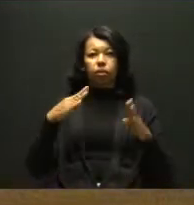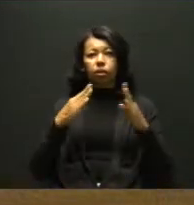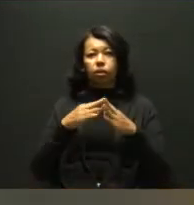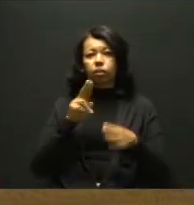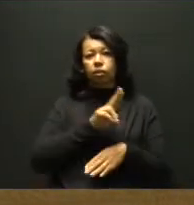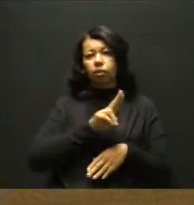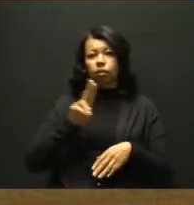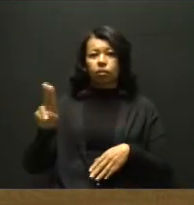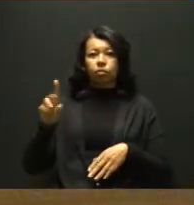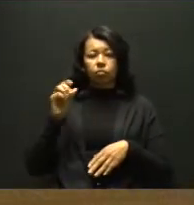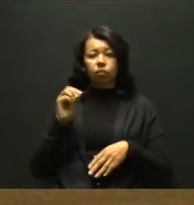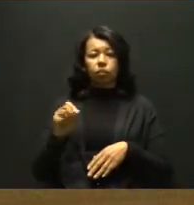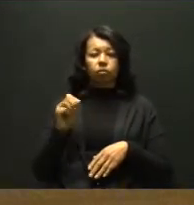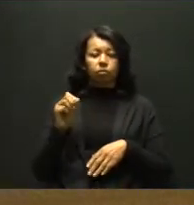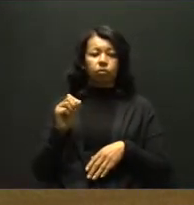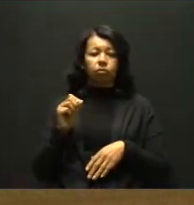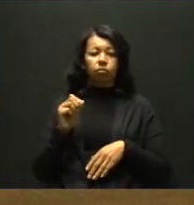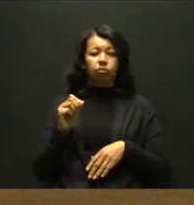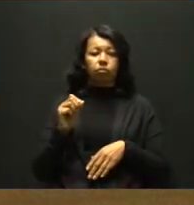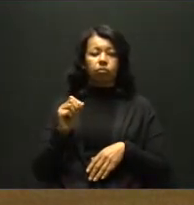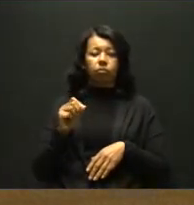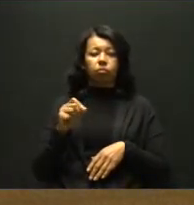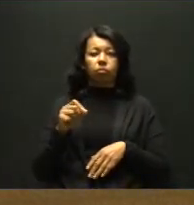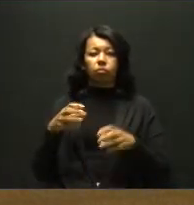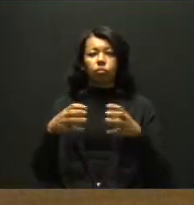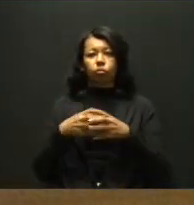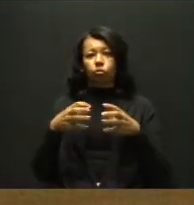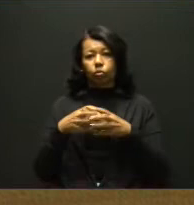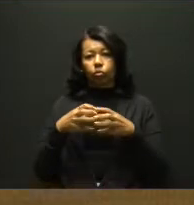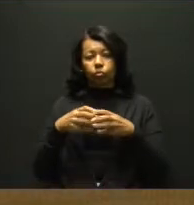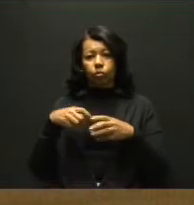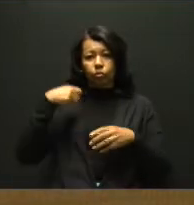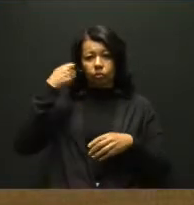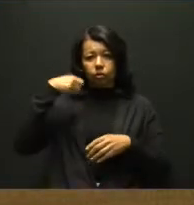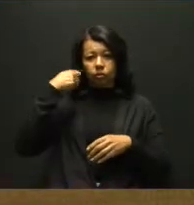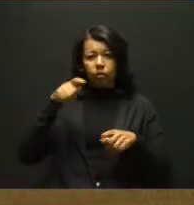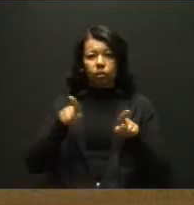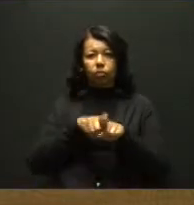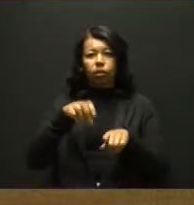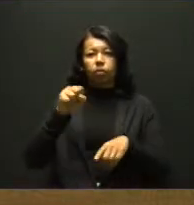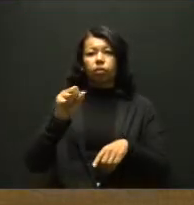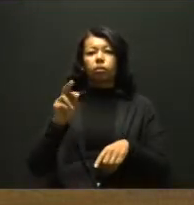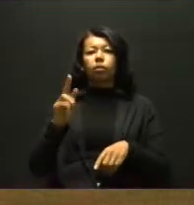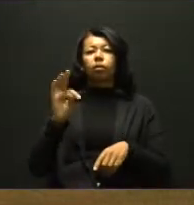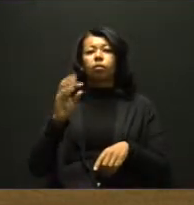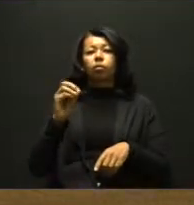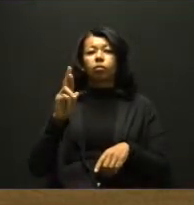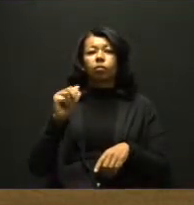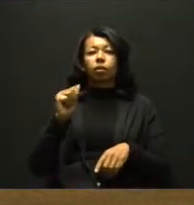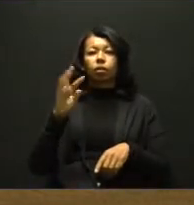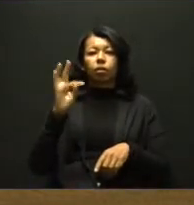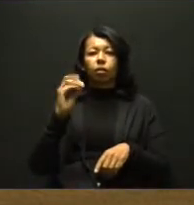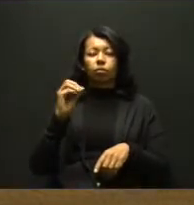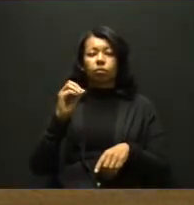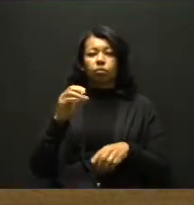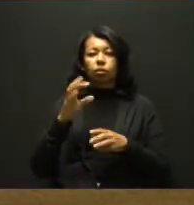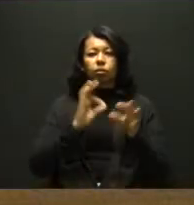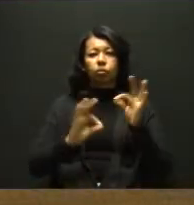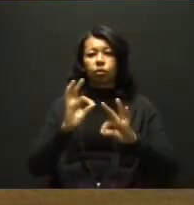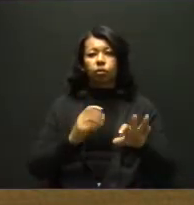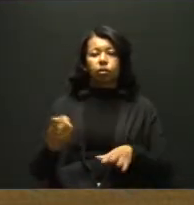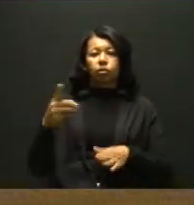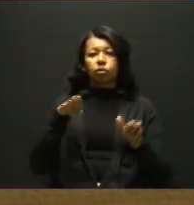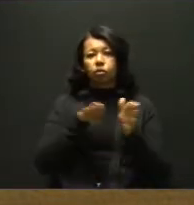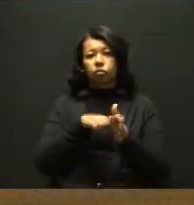do nosso jurídico e também do nosso lado que o projeto chegou aqui nessa casa do executivo